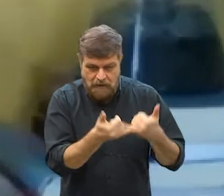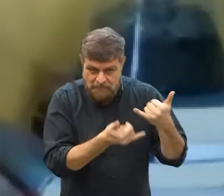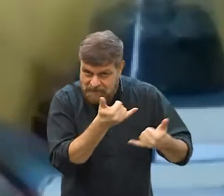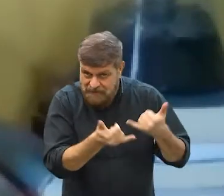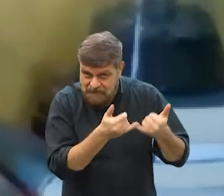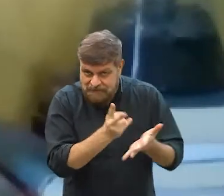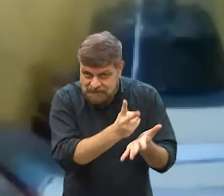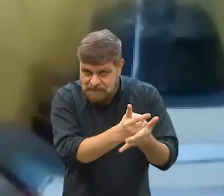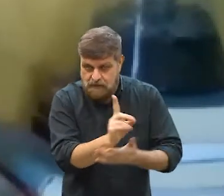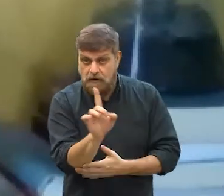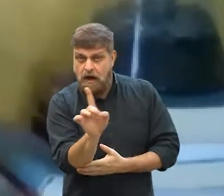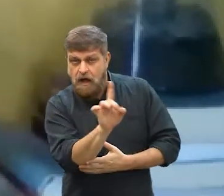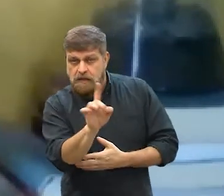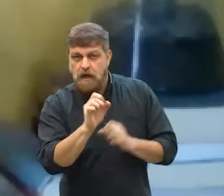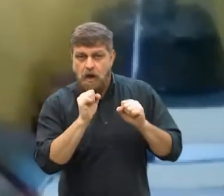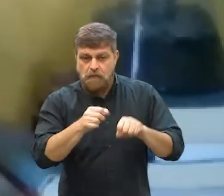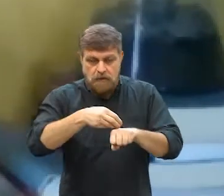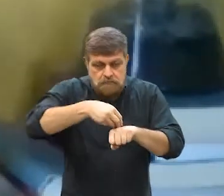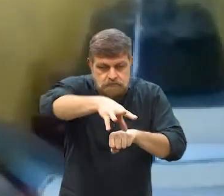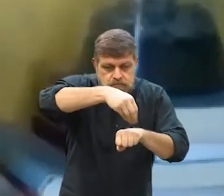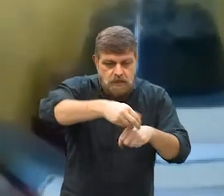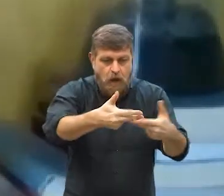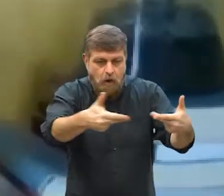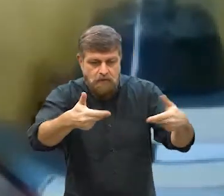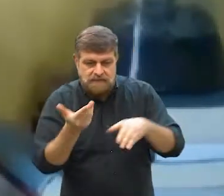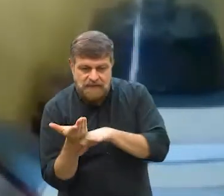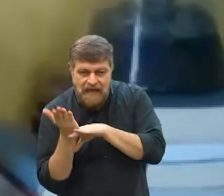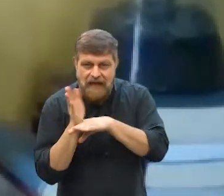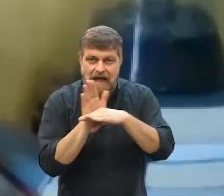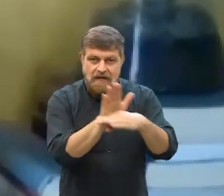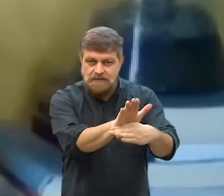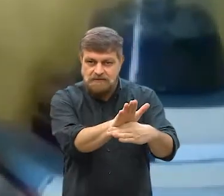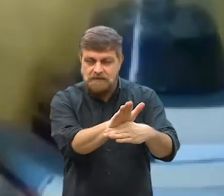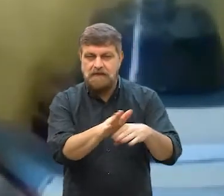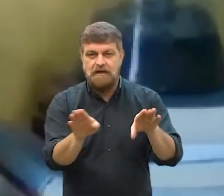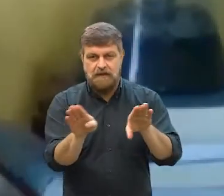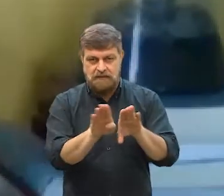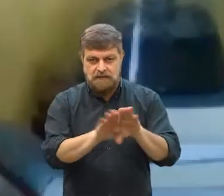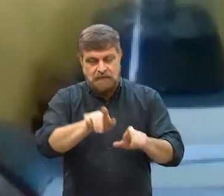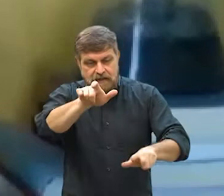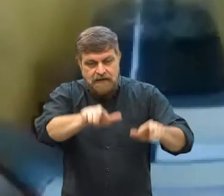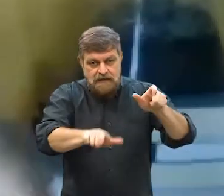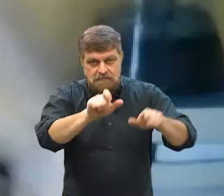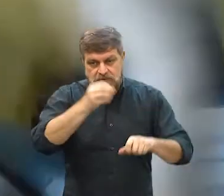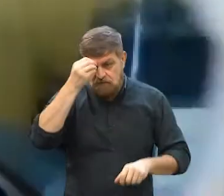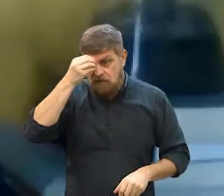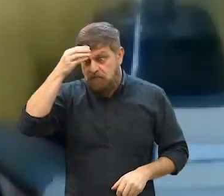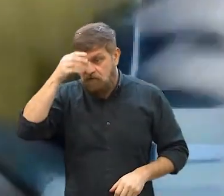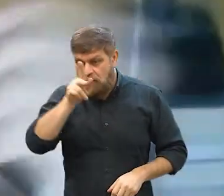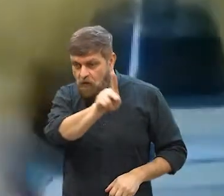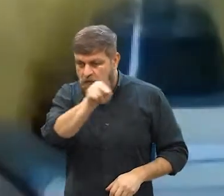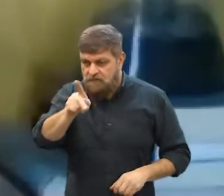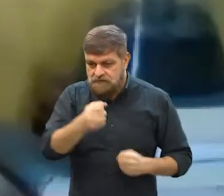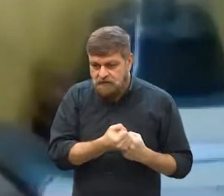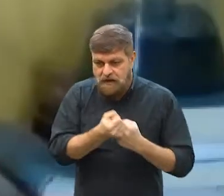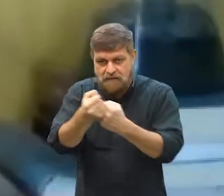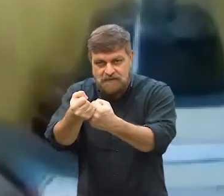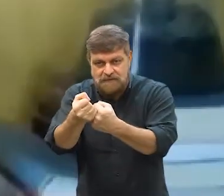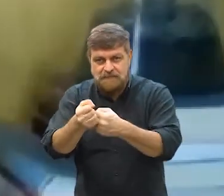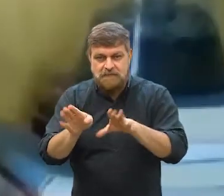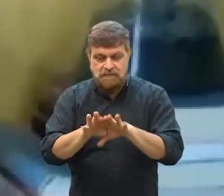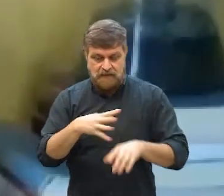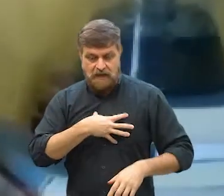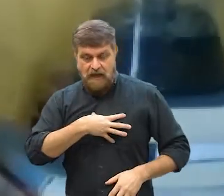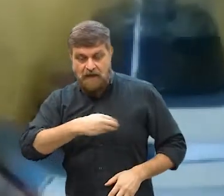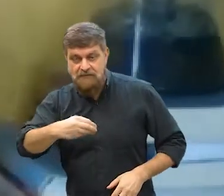brincadeiras né eu posso passar coisas que te ajudar tá contribuindo os colegas os professores dos filhos dos sobrinhos